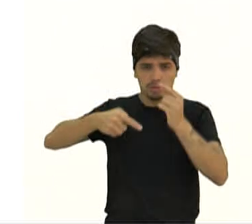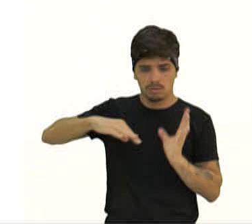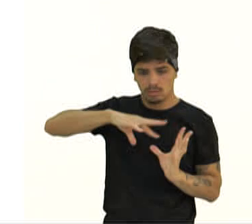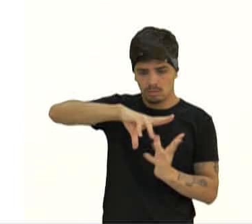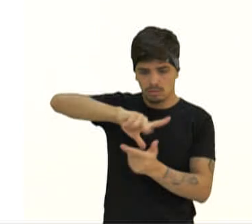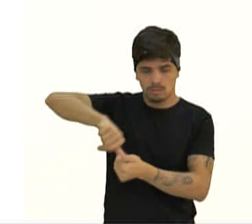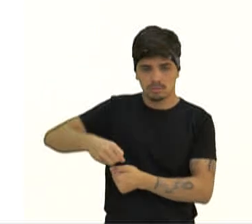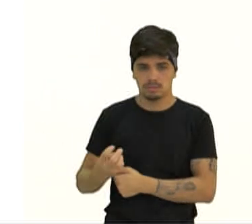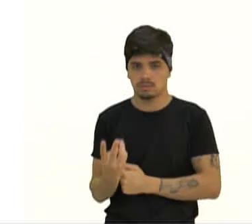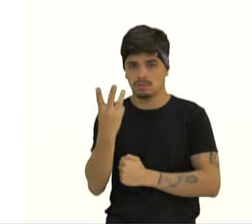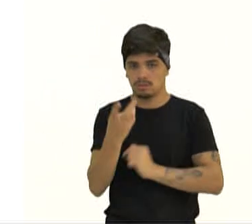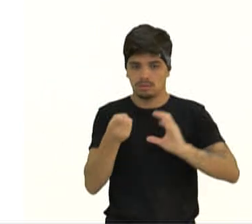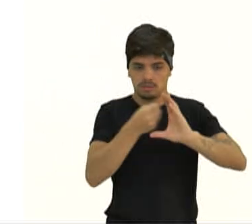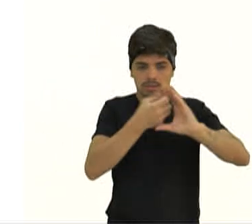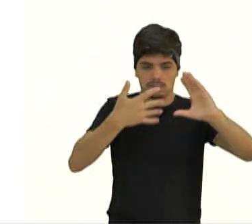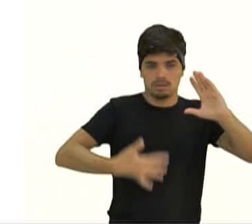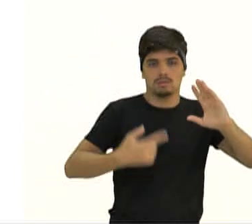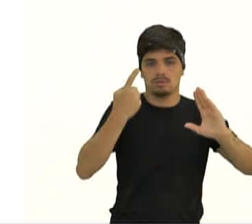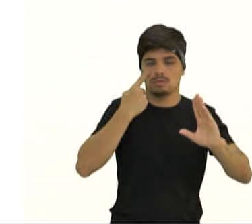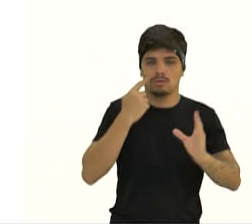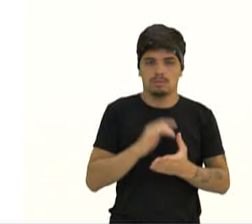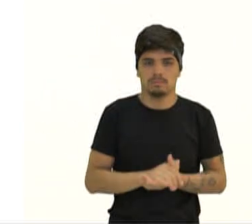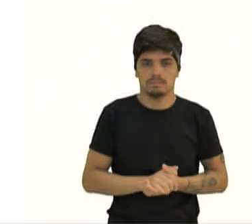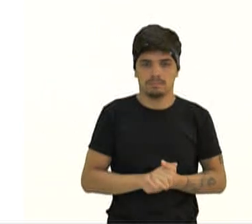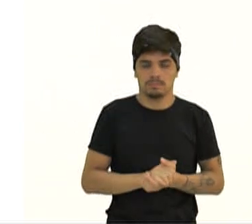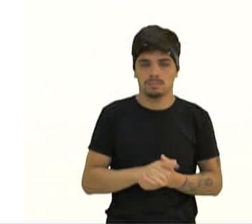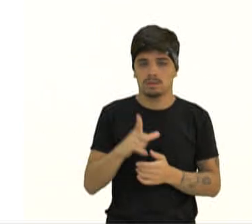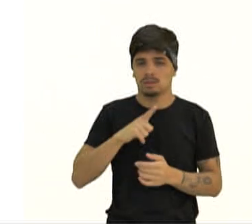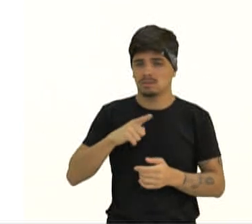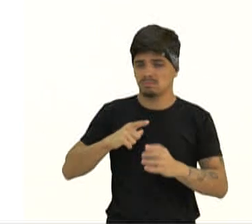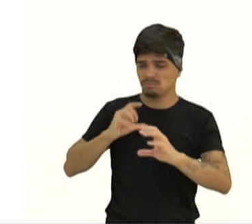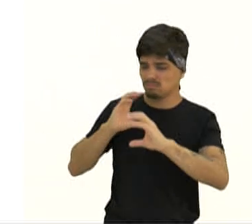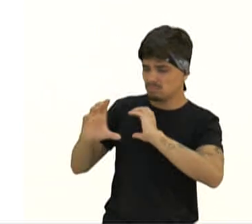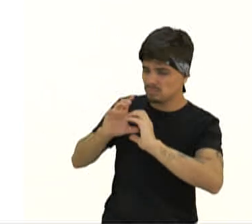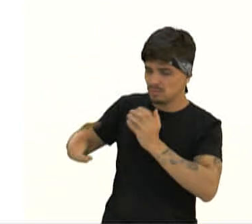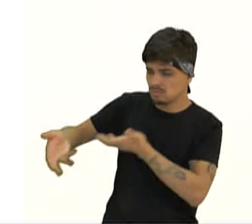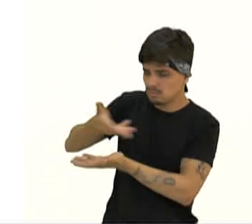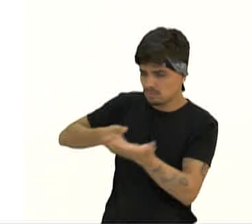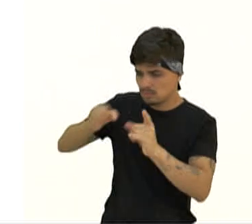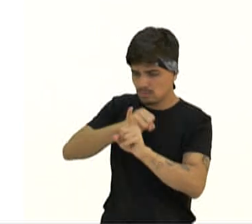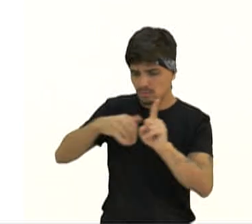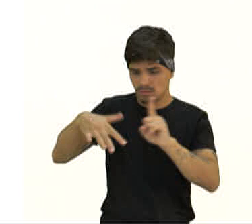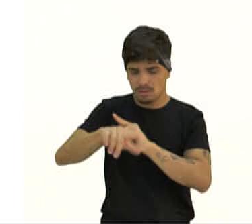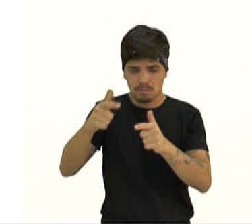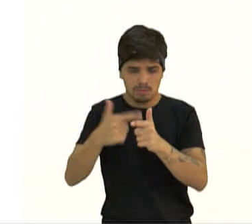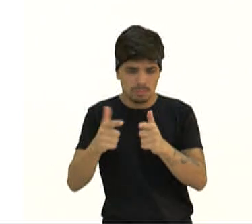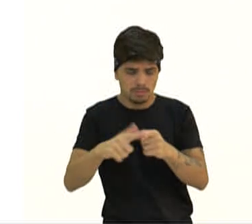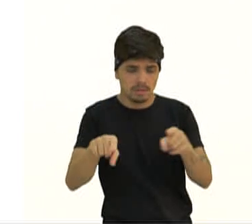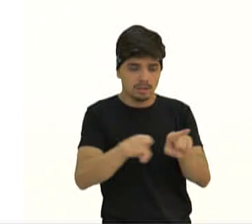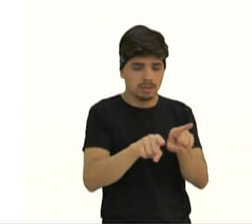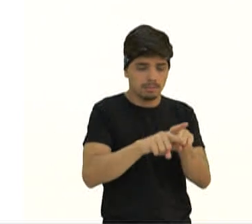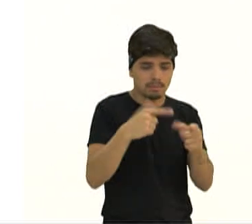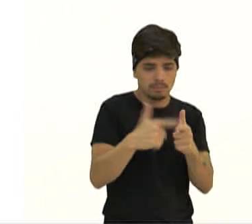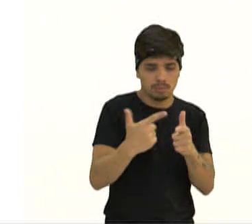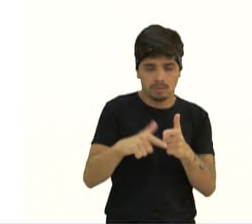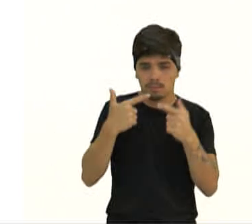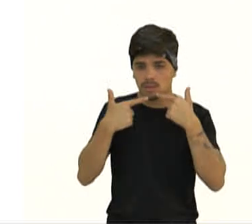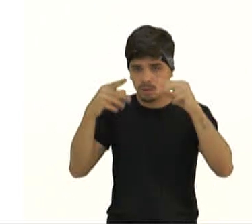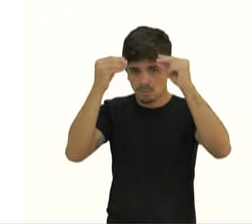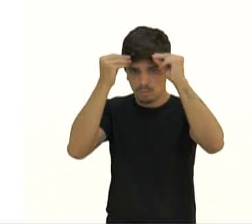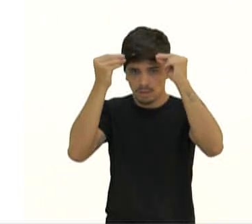características são importantes preste bem atenção inabilidade para interagir socialmente dificuldade de domínio na